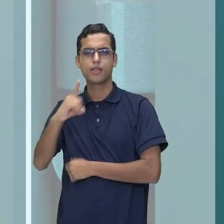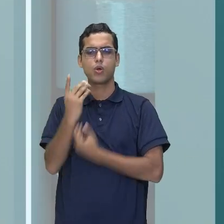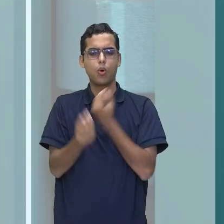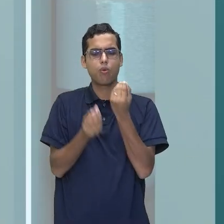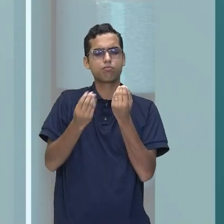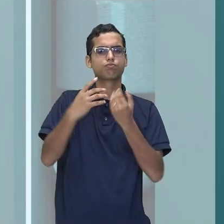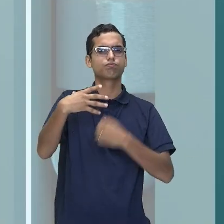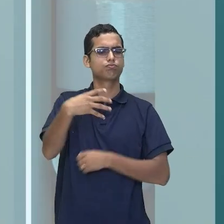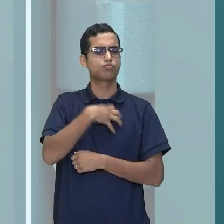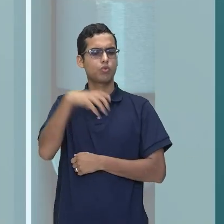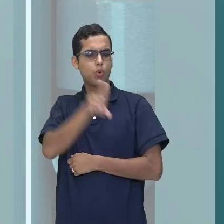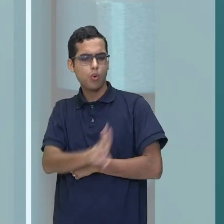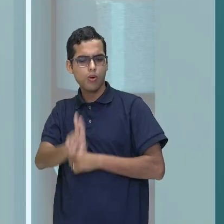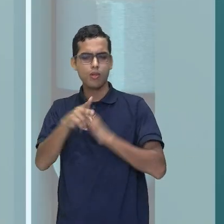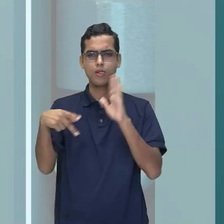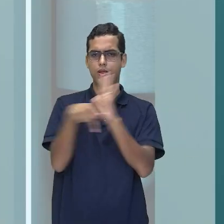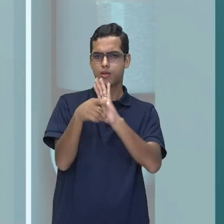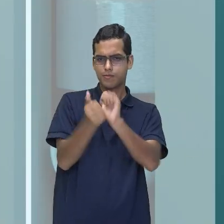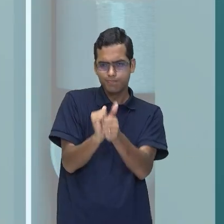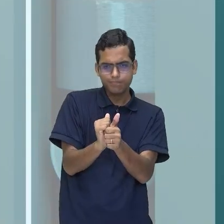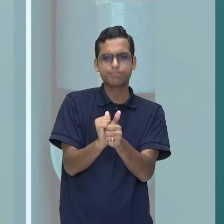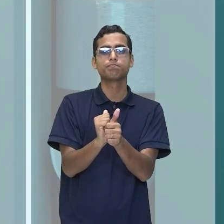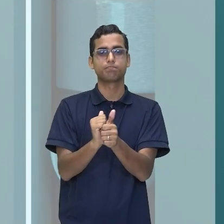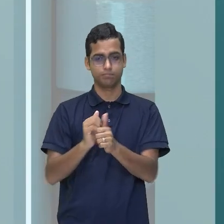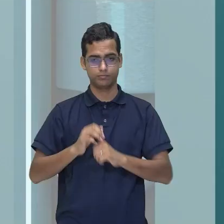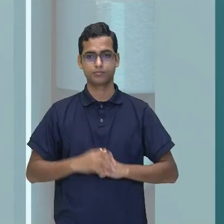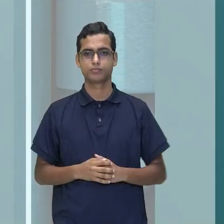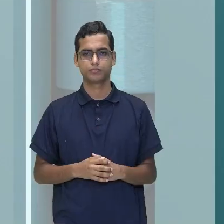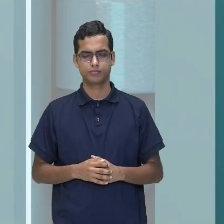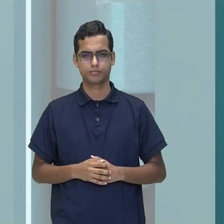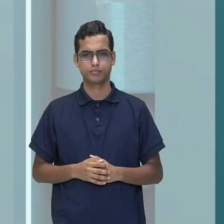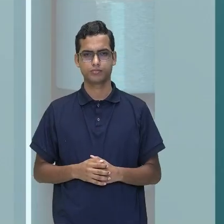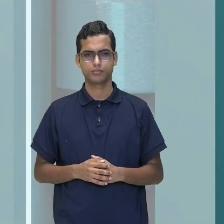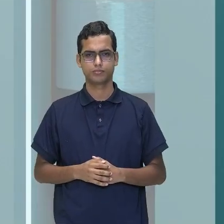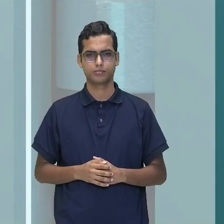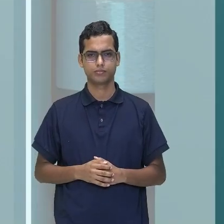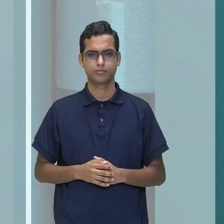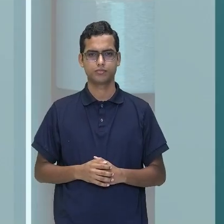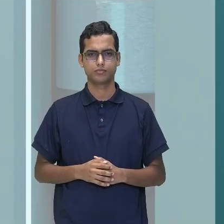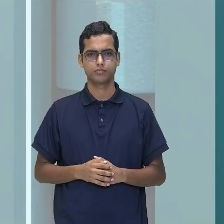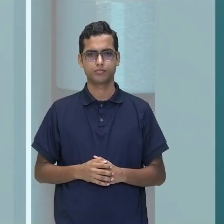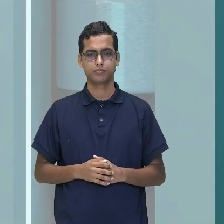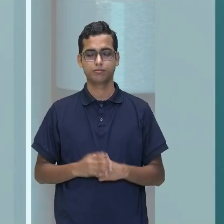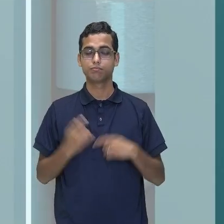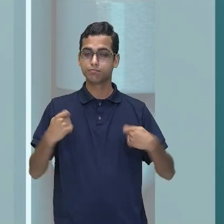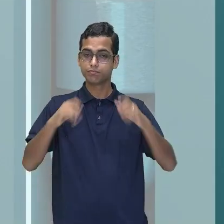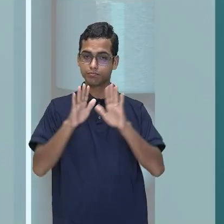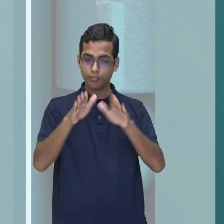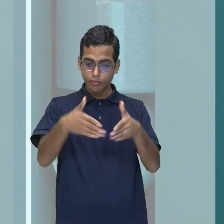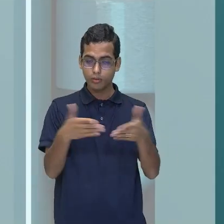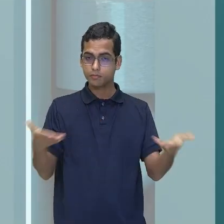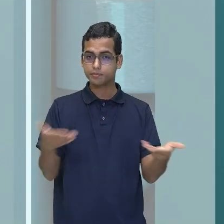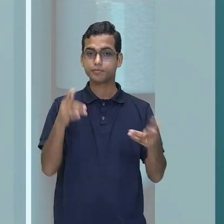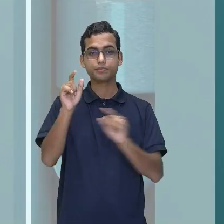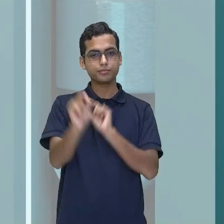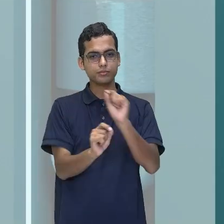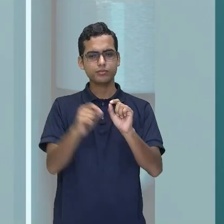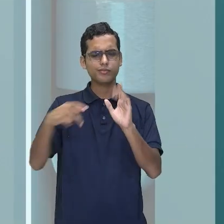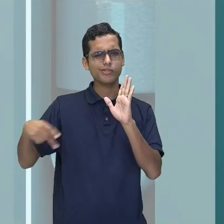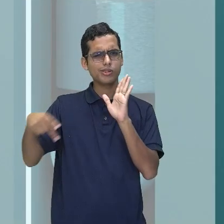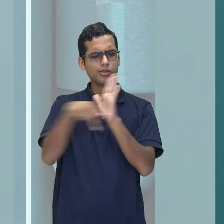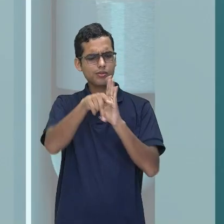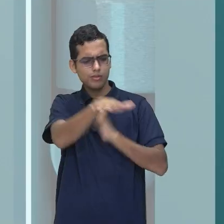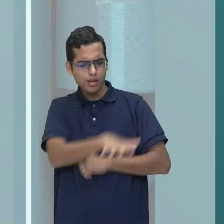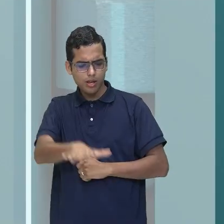e analisar também dentro aqui desse in loco, né, que é na própria região onde a